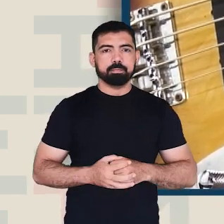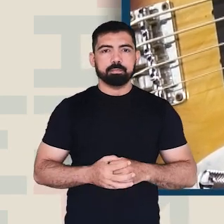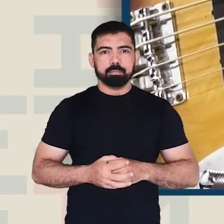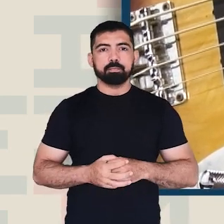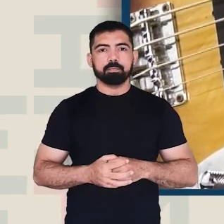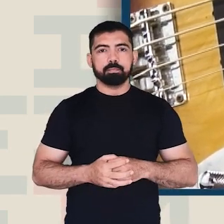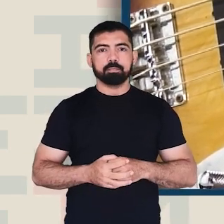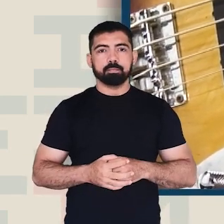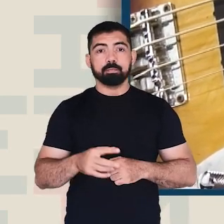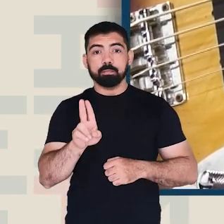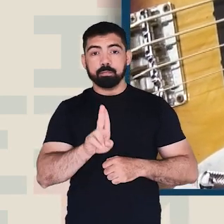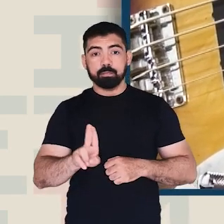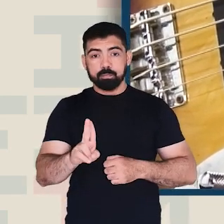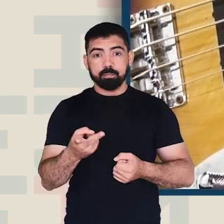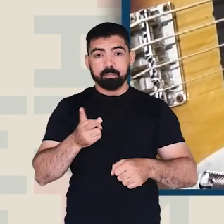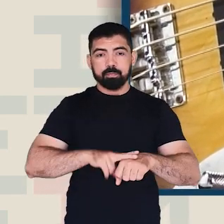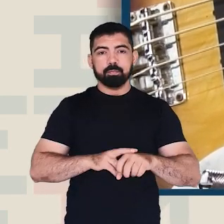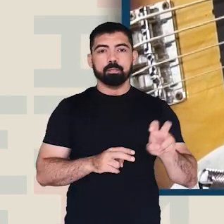Vou usar as duas quintas.